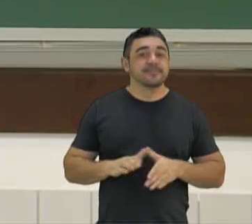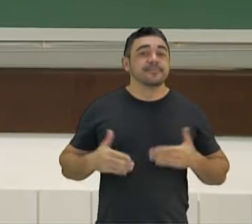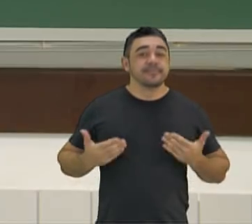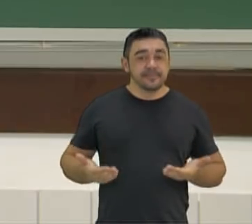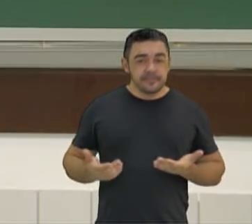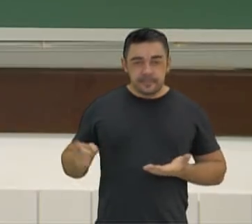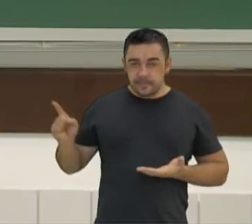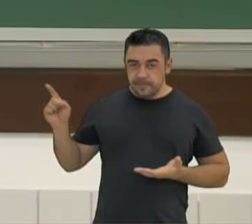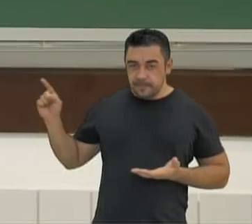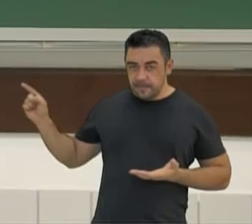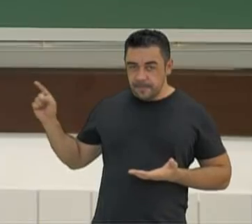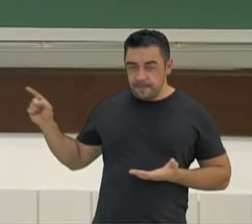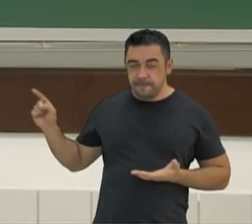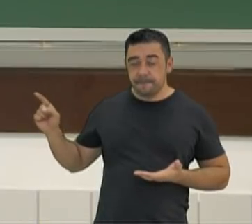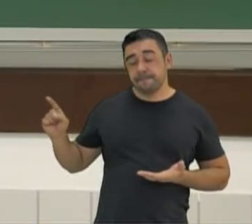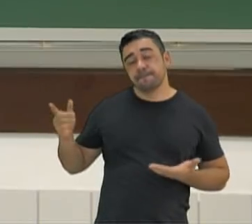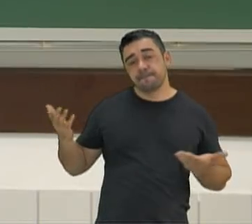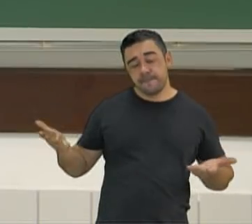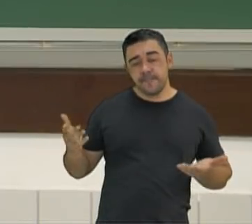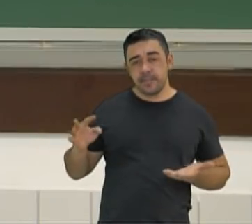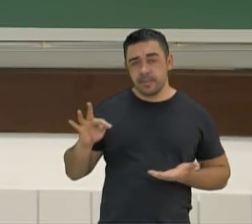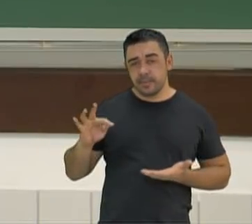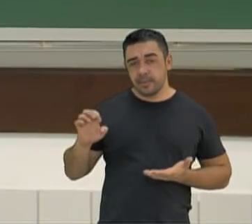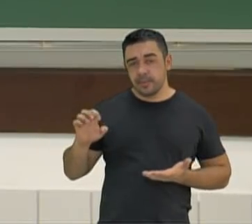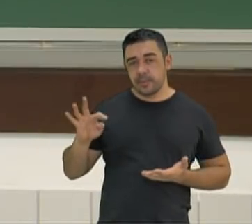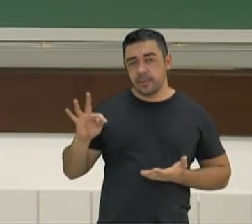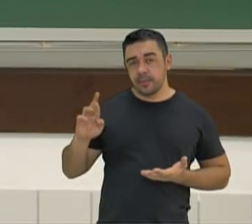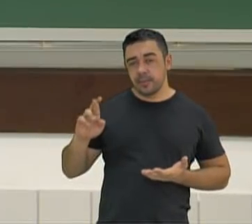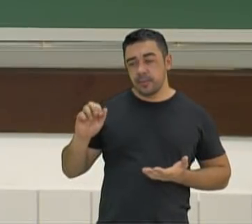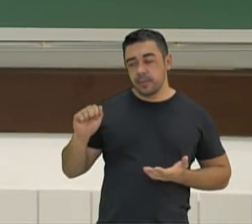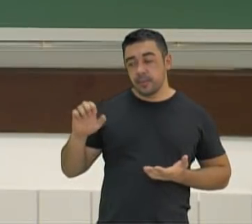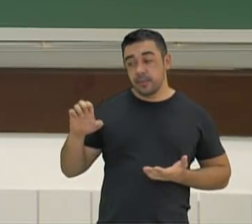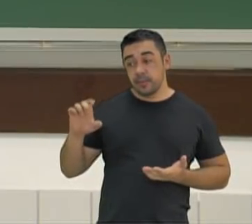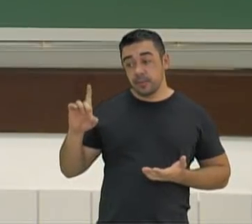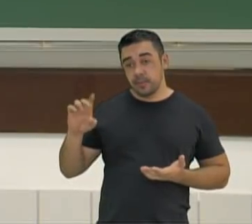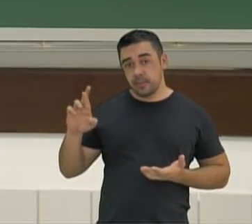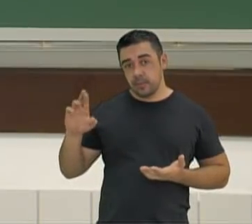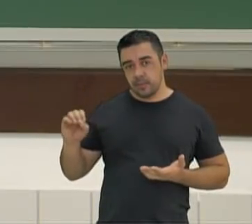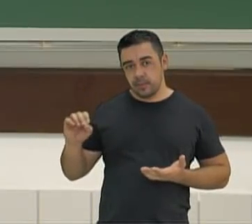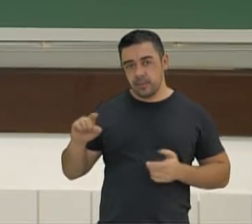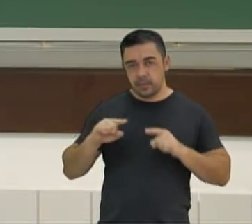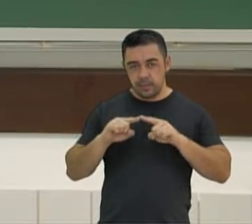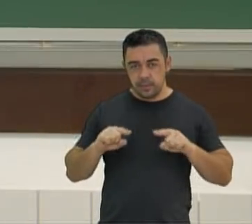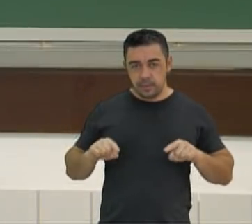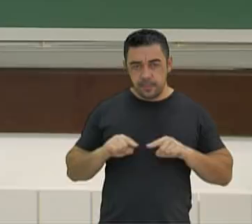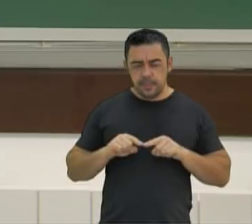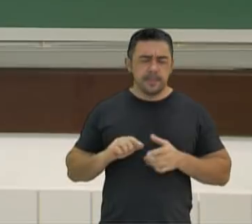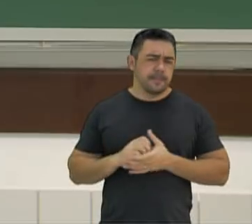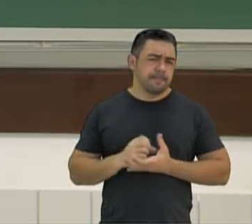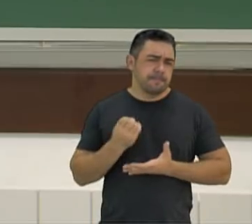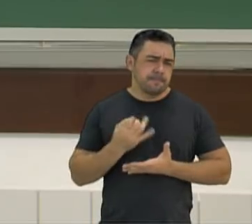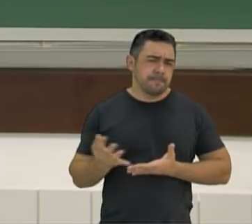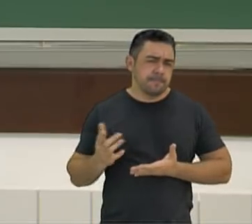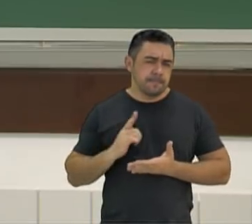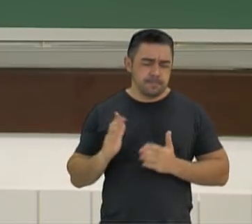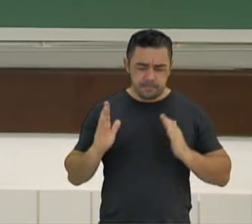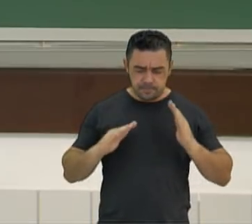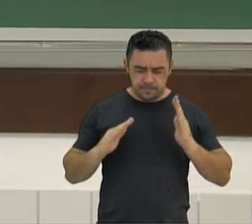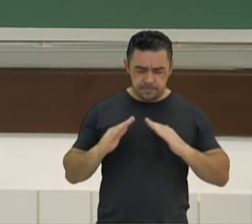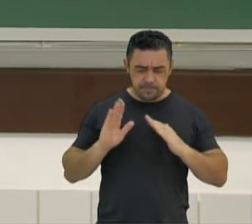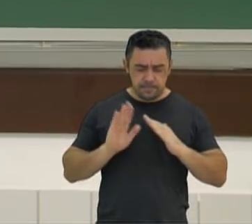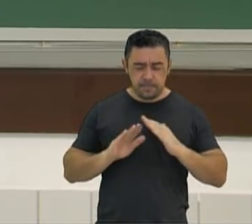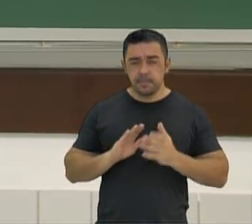E aí, pessoal? O nosso tetraedro, ou seja, pirâmide triangular, quantas faces